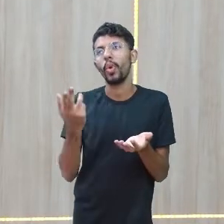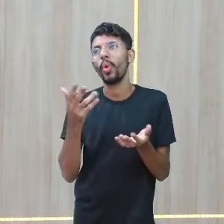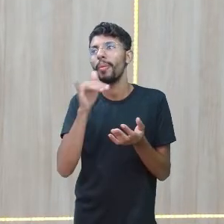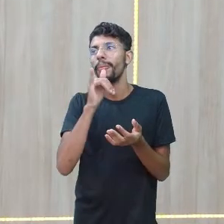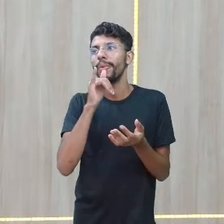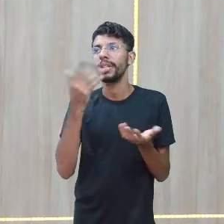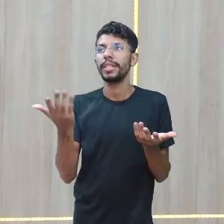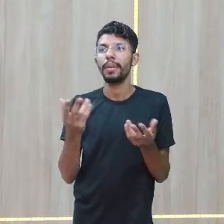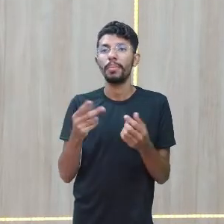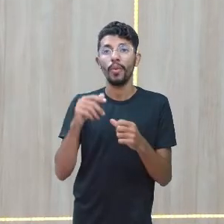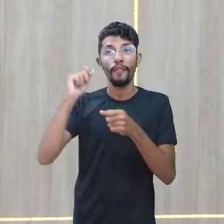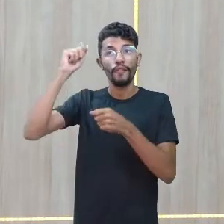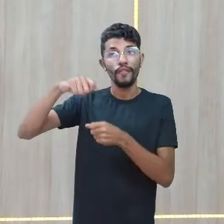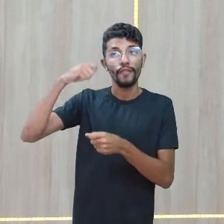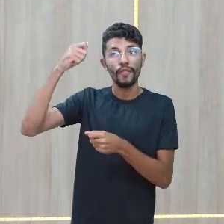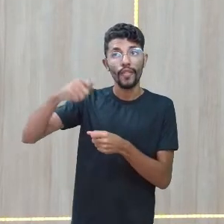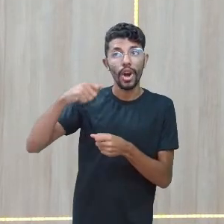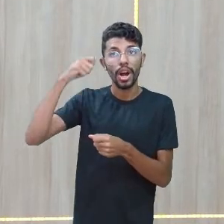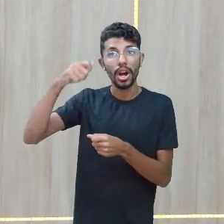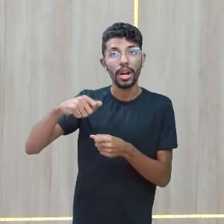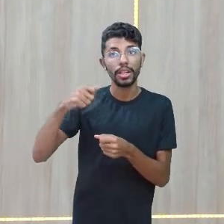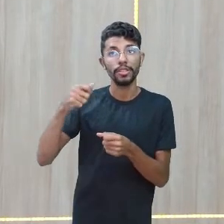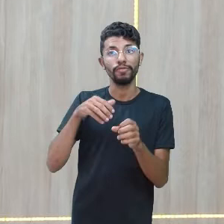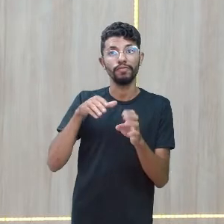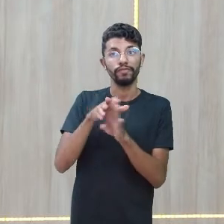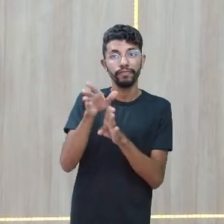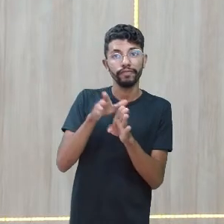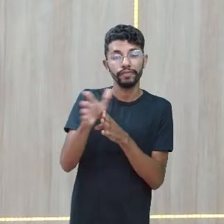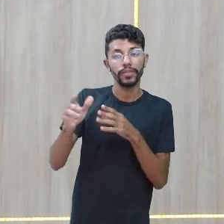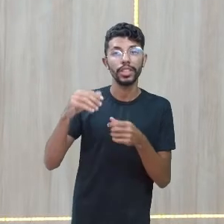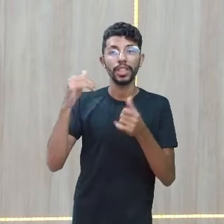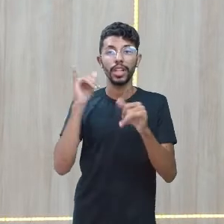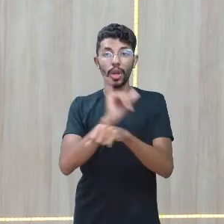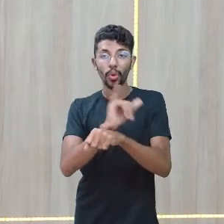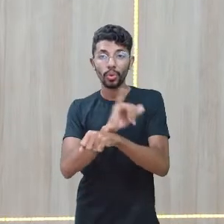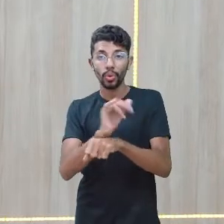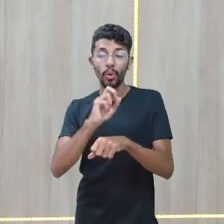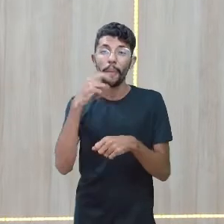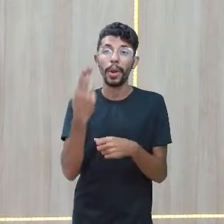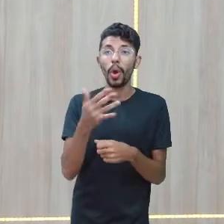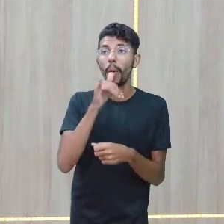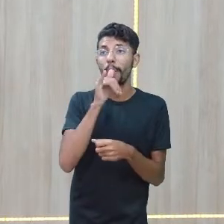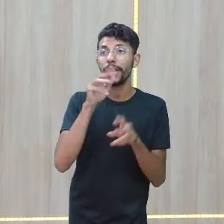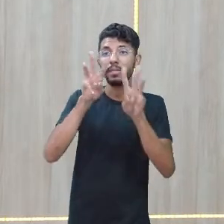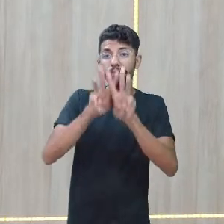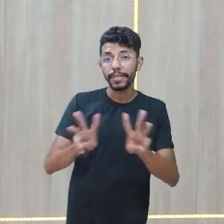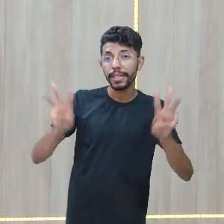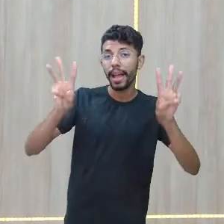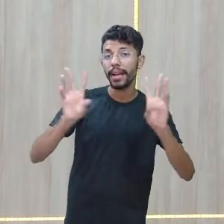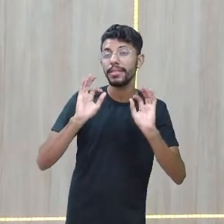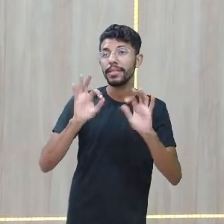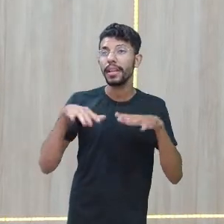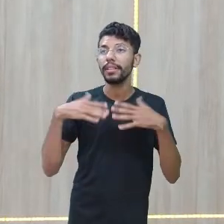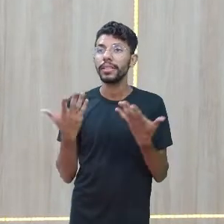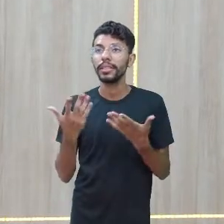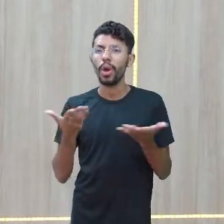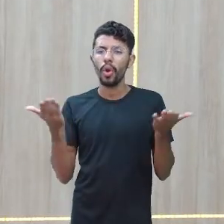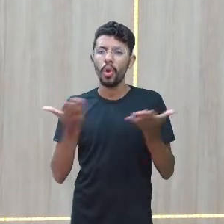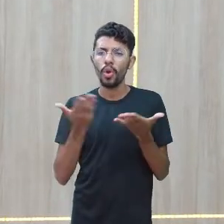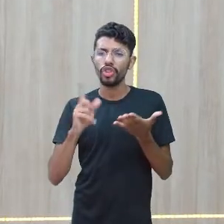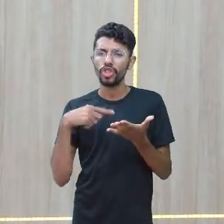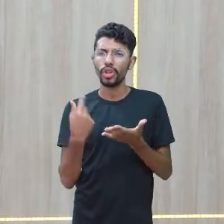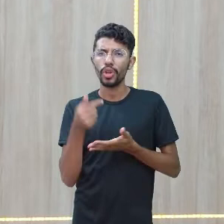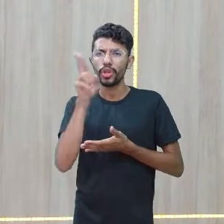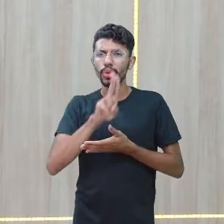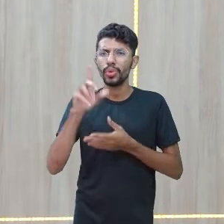tutorial no YouTube, né? Através de algum site daquele produto. Então, hoje em dia, cada vez menos usamos